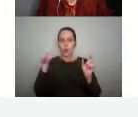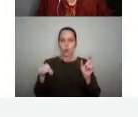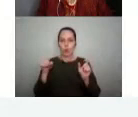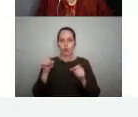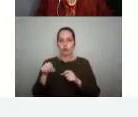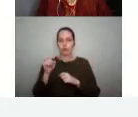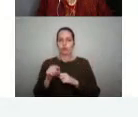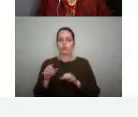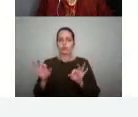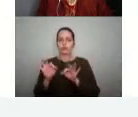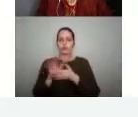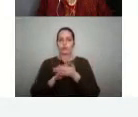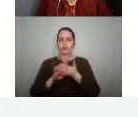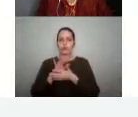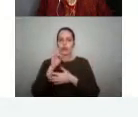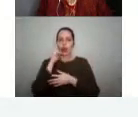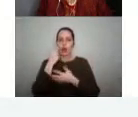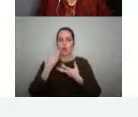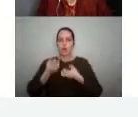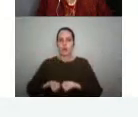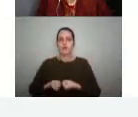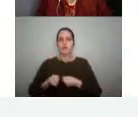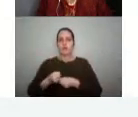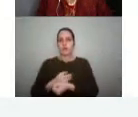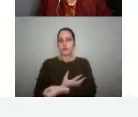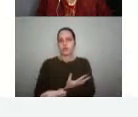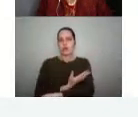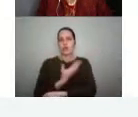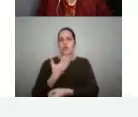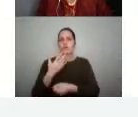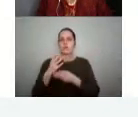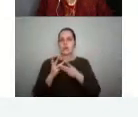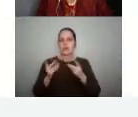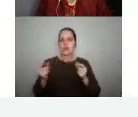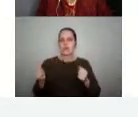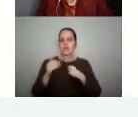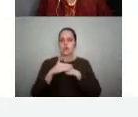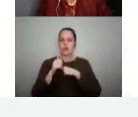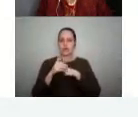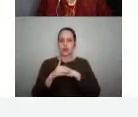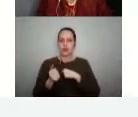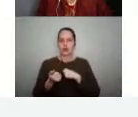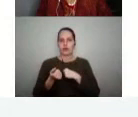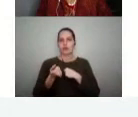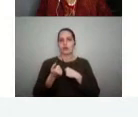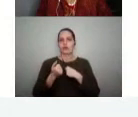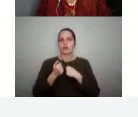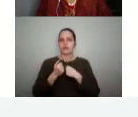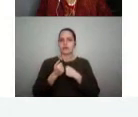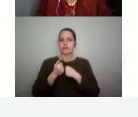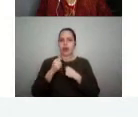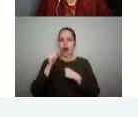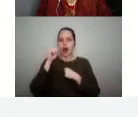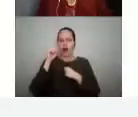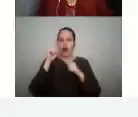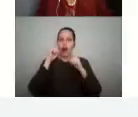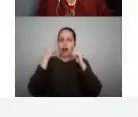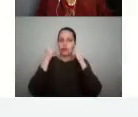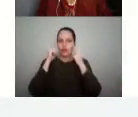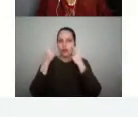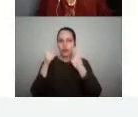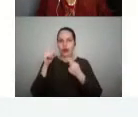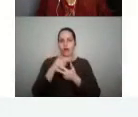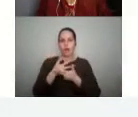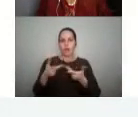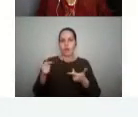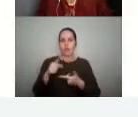do valor das emoções, da sensibilidade, da afetividade, da intuição ou adivinhação. Conhecer